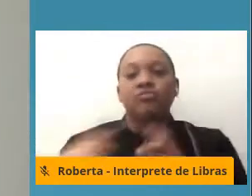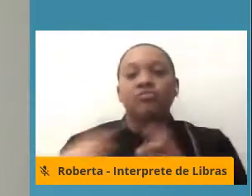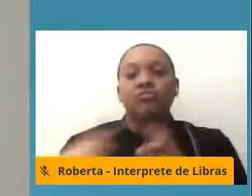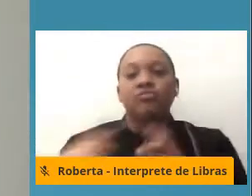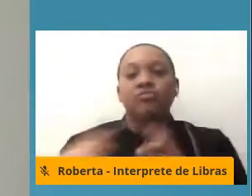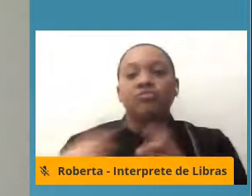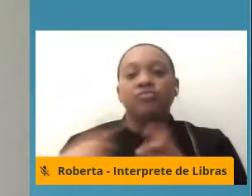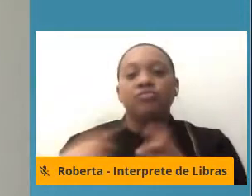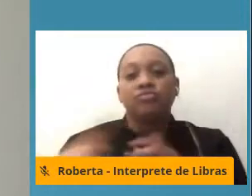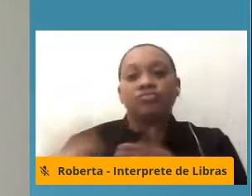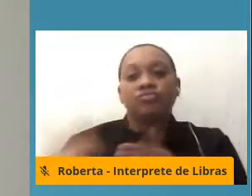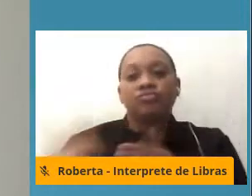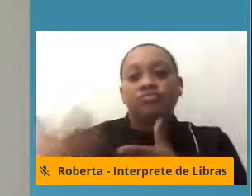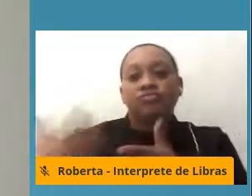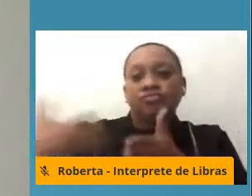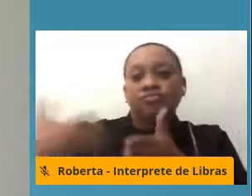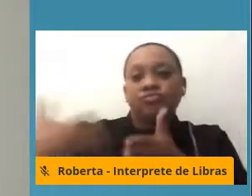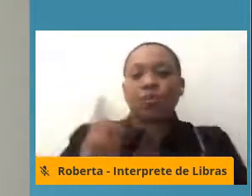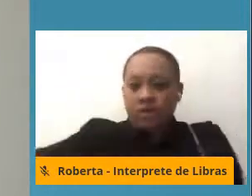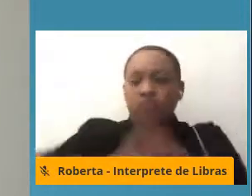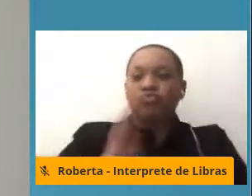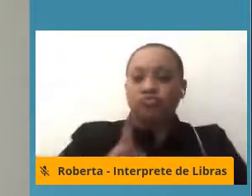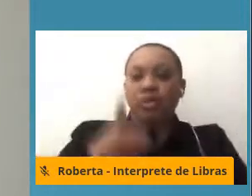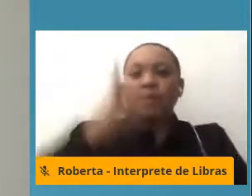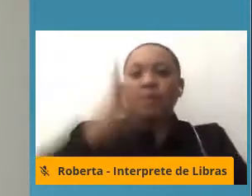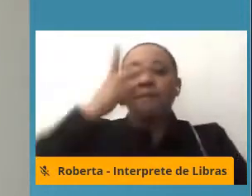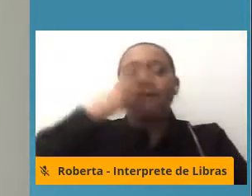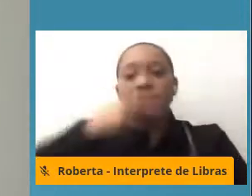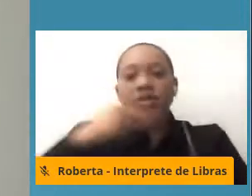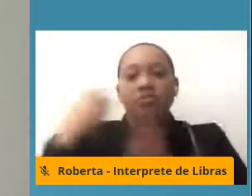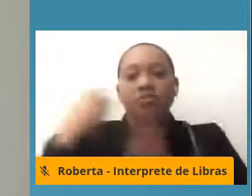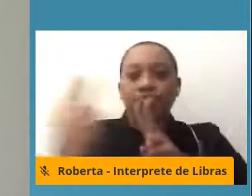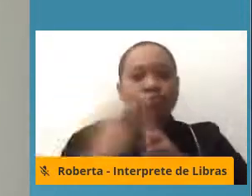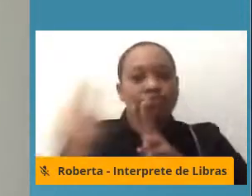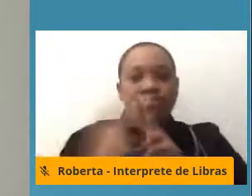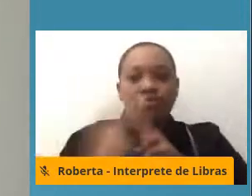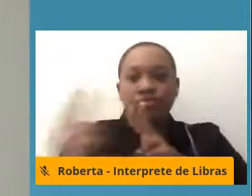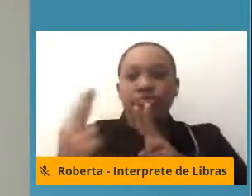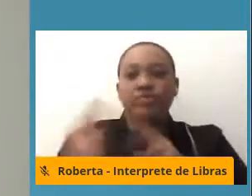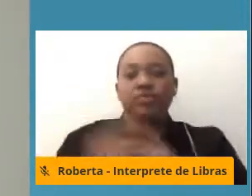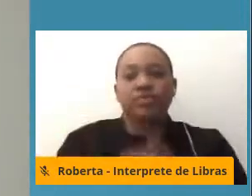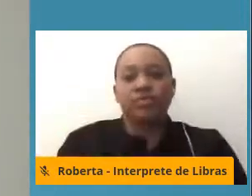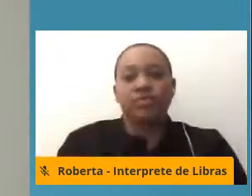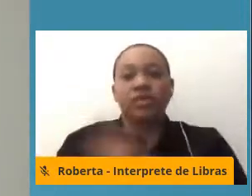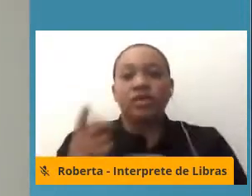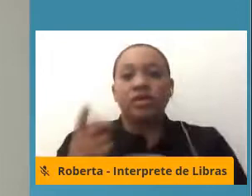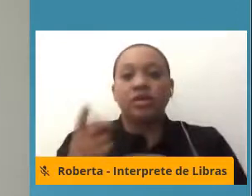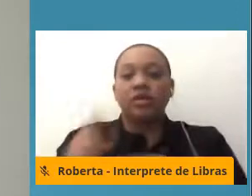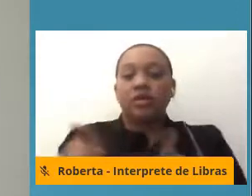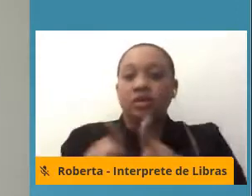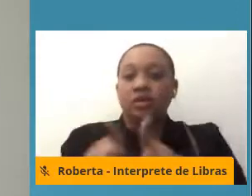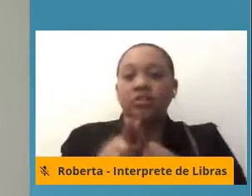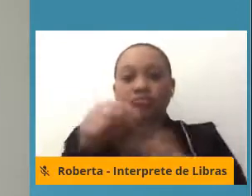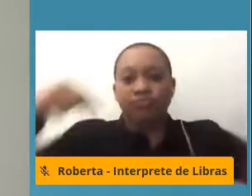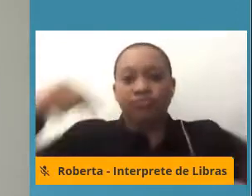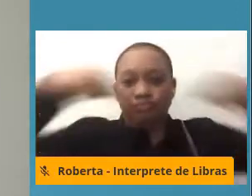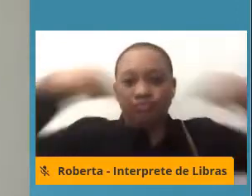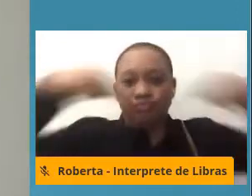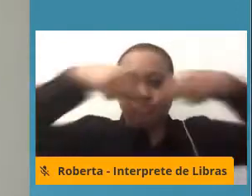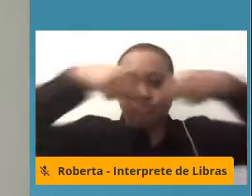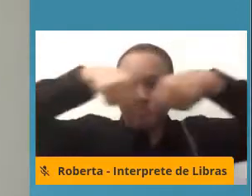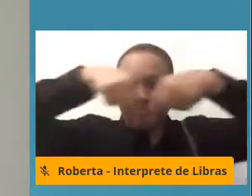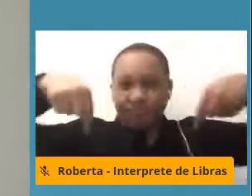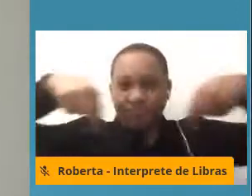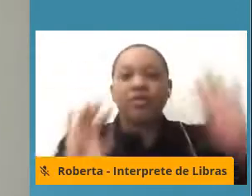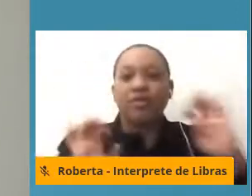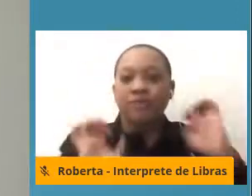são eles que estão, inclusive, ali embaixo também, na descrição do evento, a gente colocou que a gente vai ter sorteio de brinde, que a gente vai ter